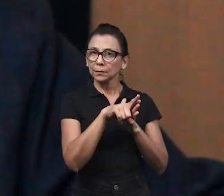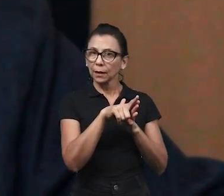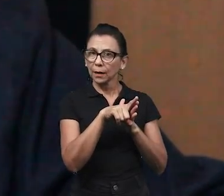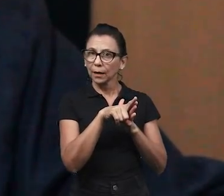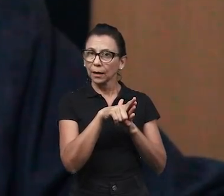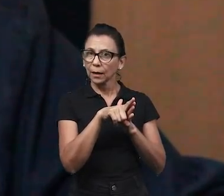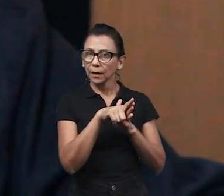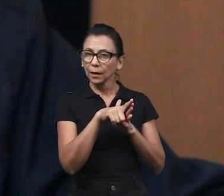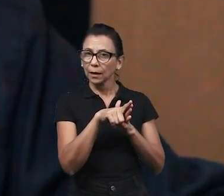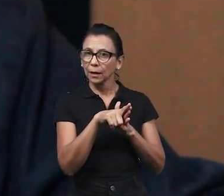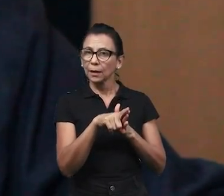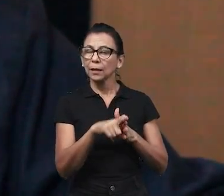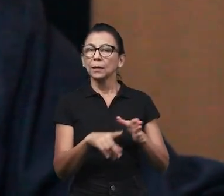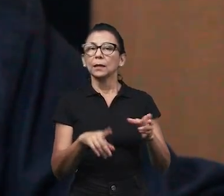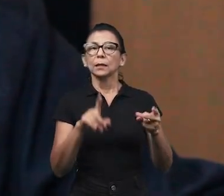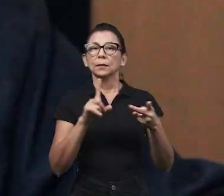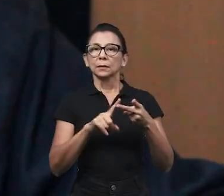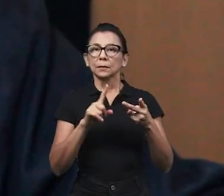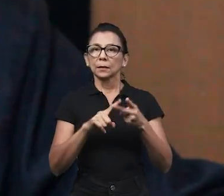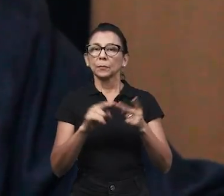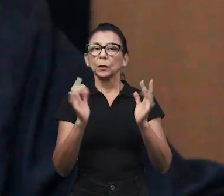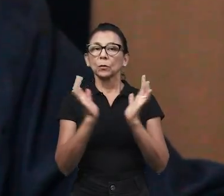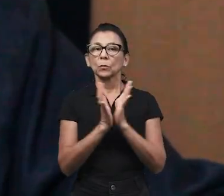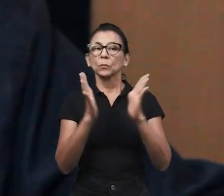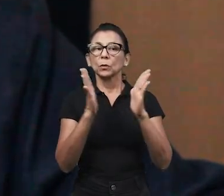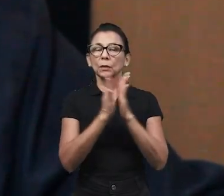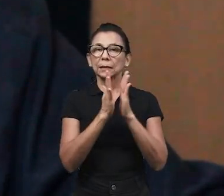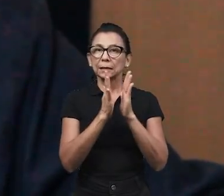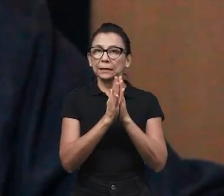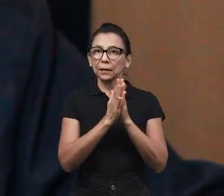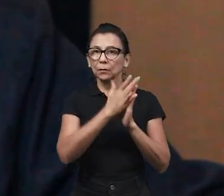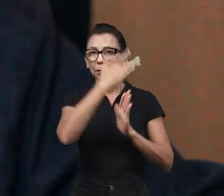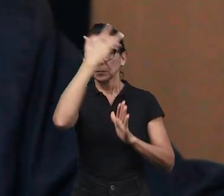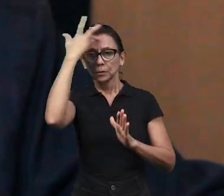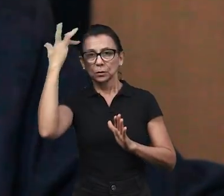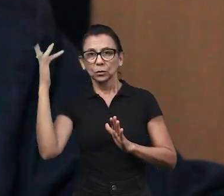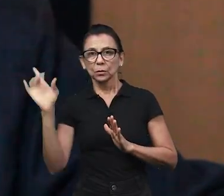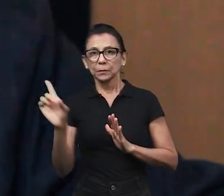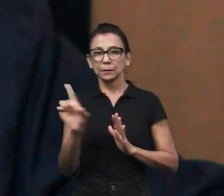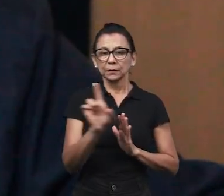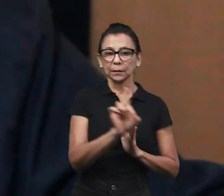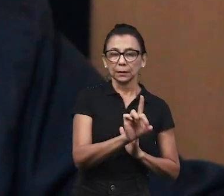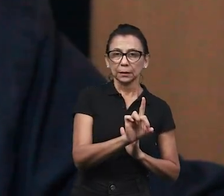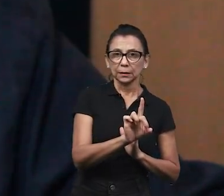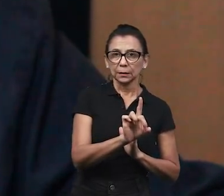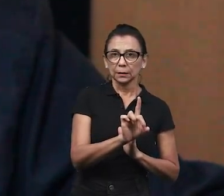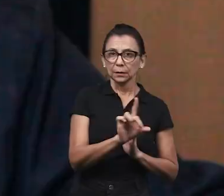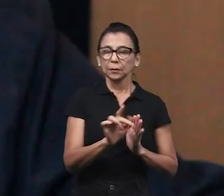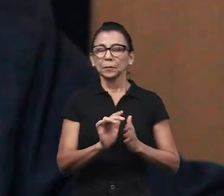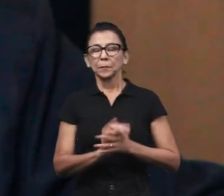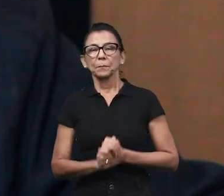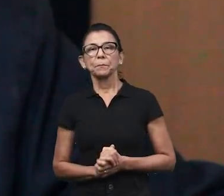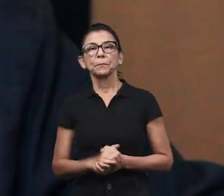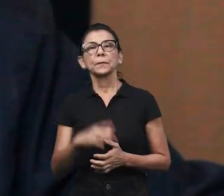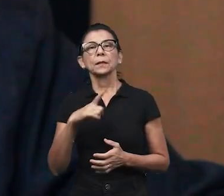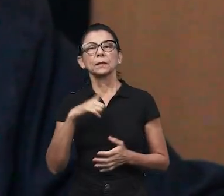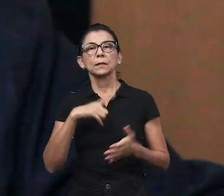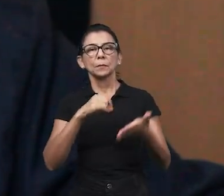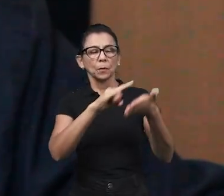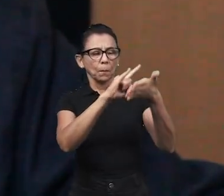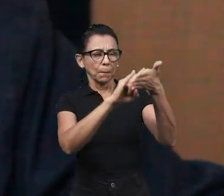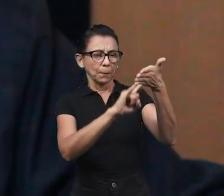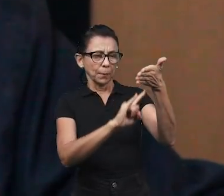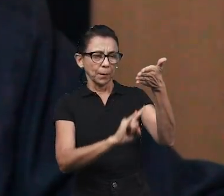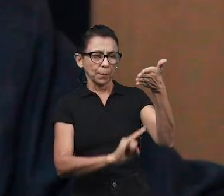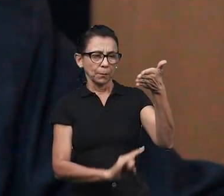a ser preenchido. Não é? Nós temos um cadastro aqui de voluntários. Sim. Ele faz o preenchimento, que tem todos os